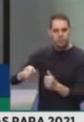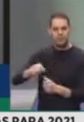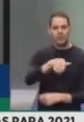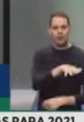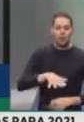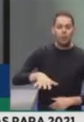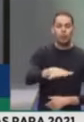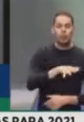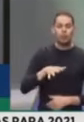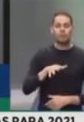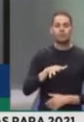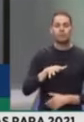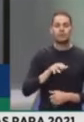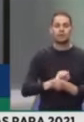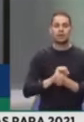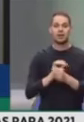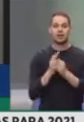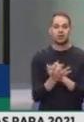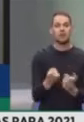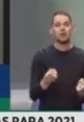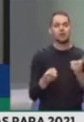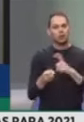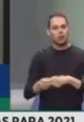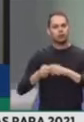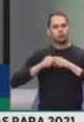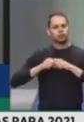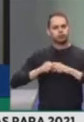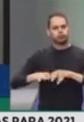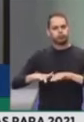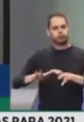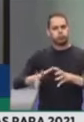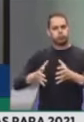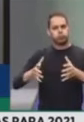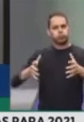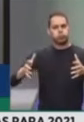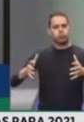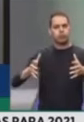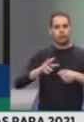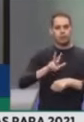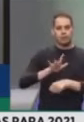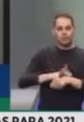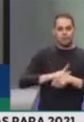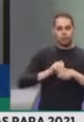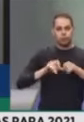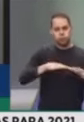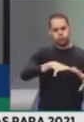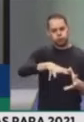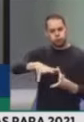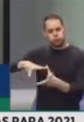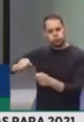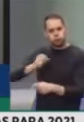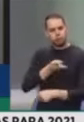onde a Covid volta a se alastrar, a pandemia aumenta. Não